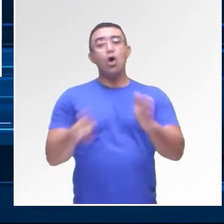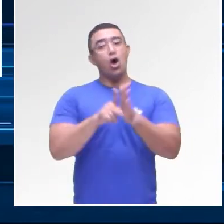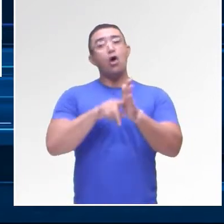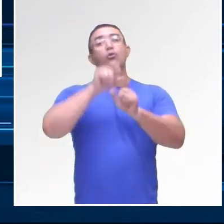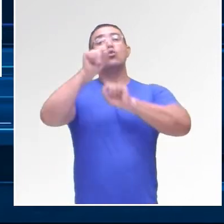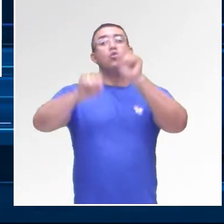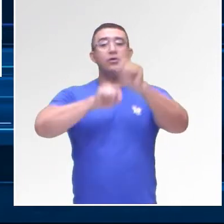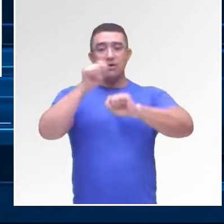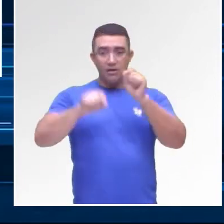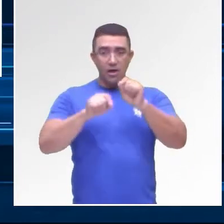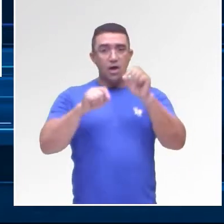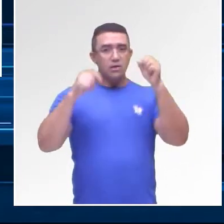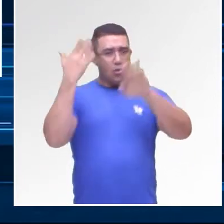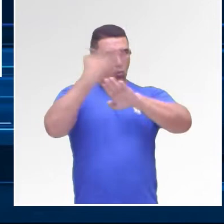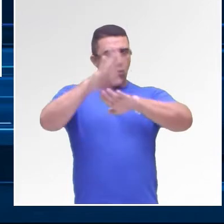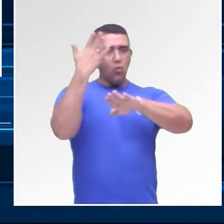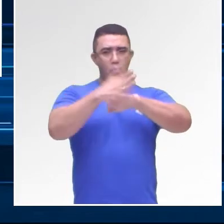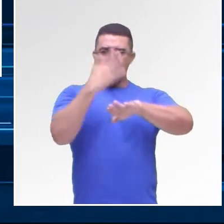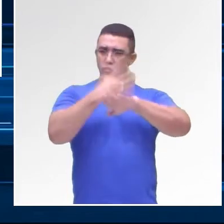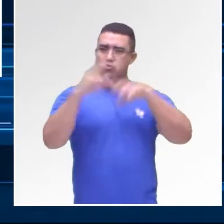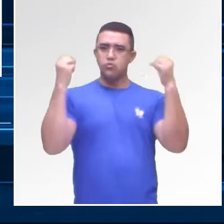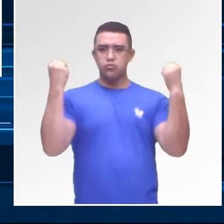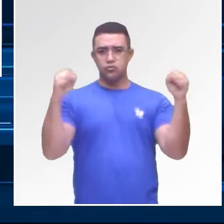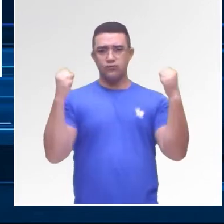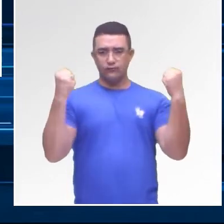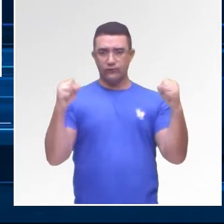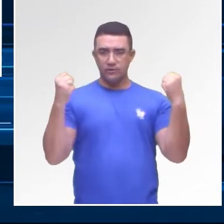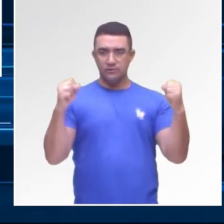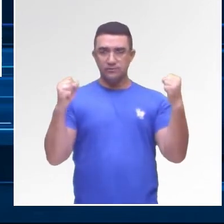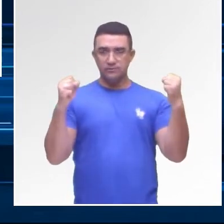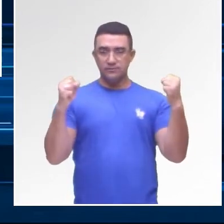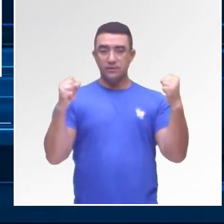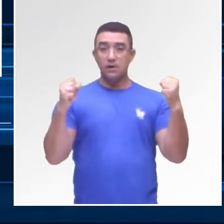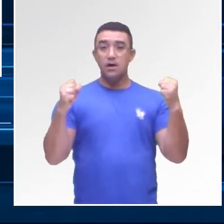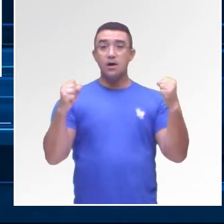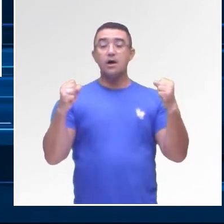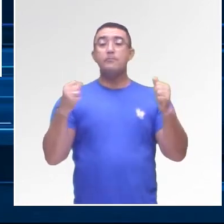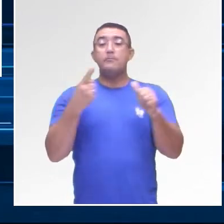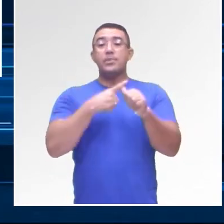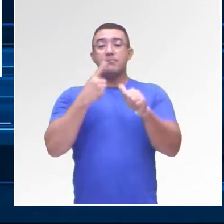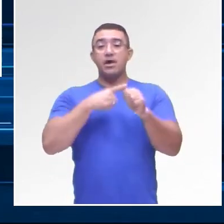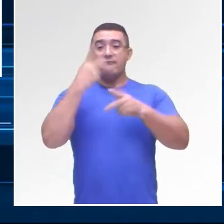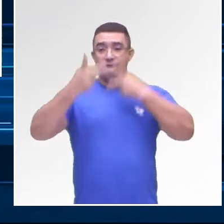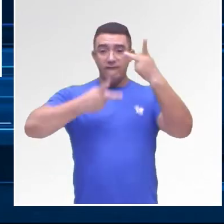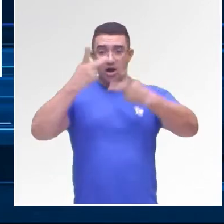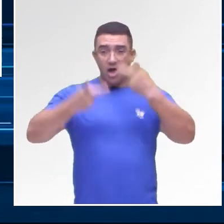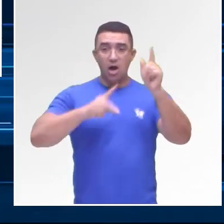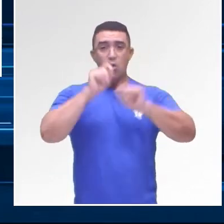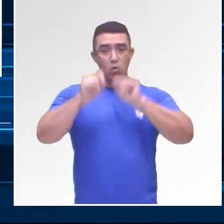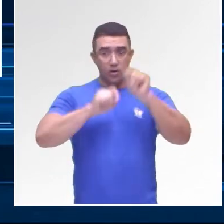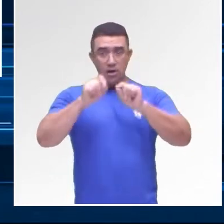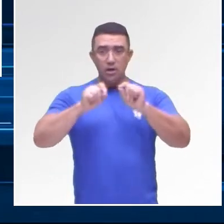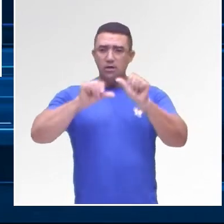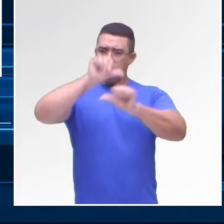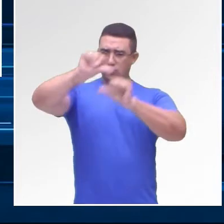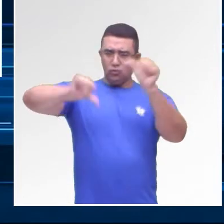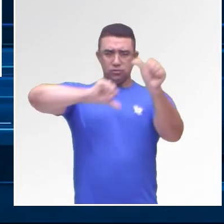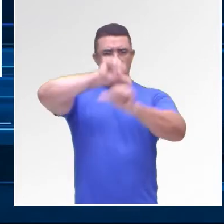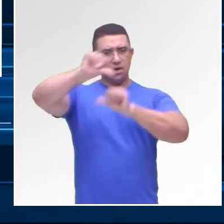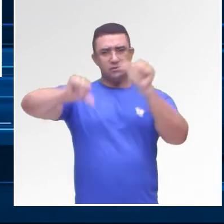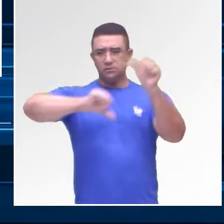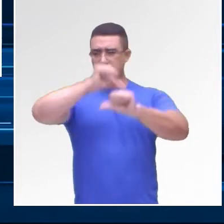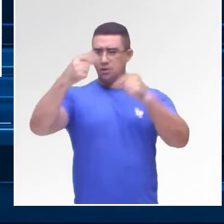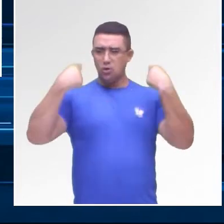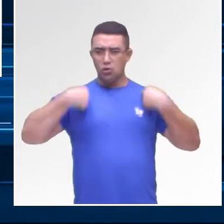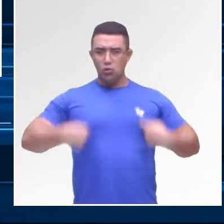ou sem a atividade física. E para esse primeiro momento, nós vamos falar sobre as mudanças no nosso corpo, né, fazendo